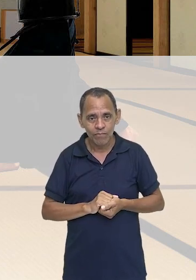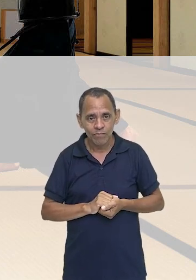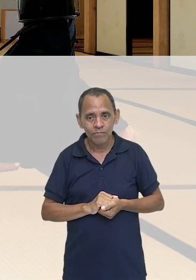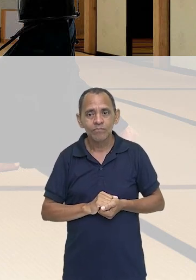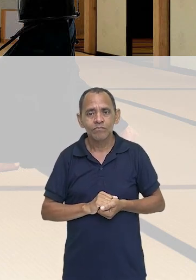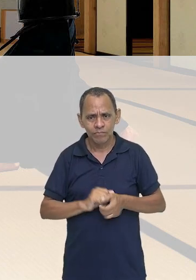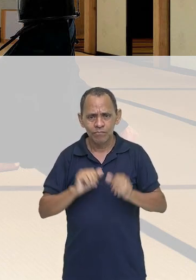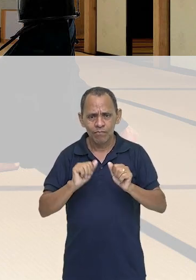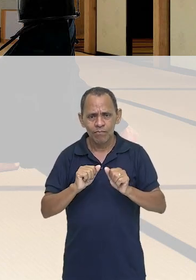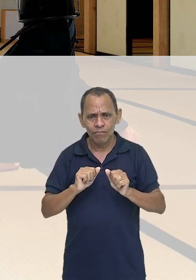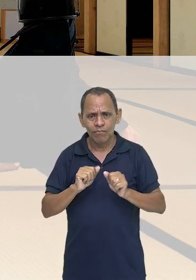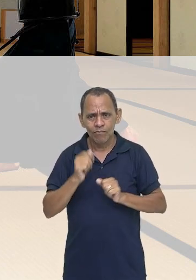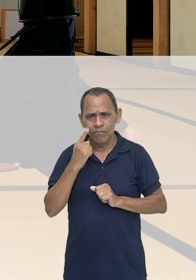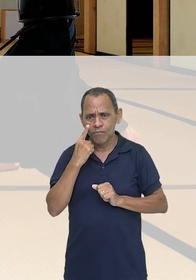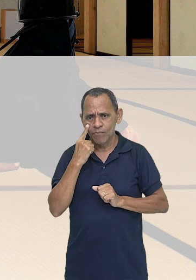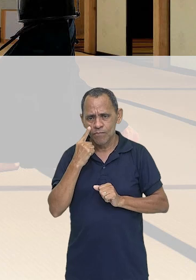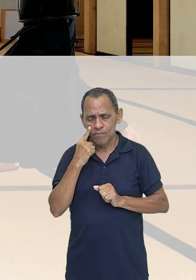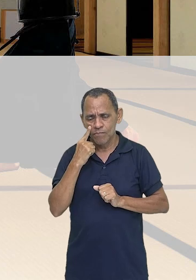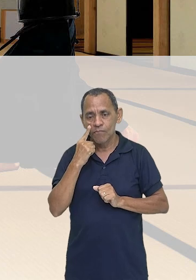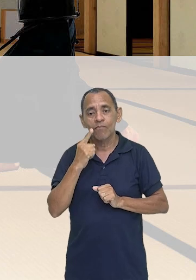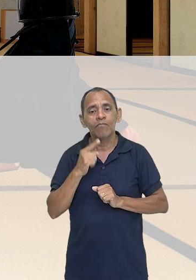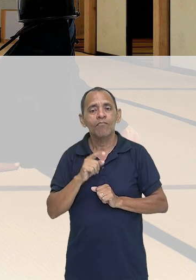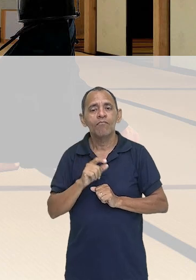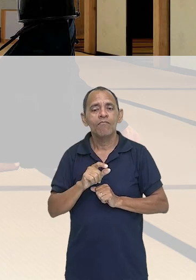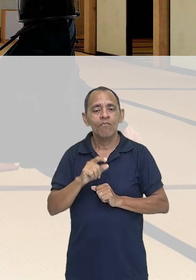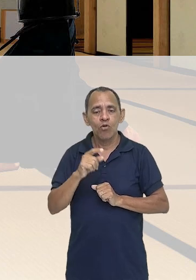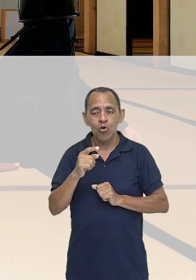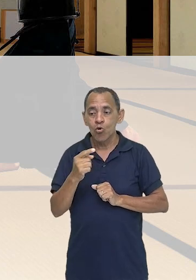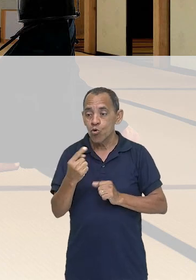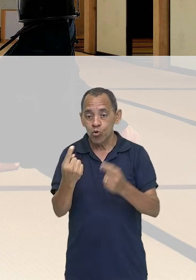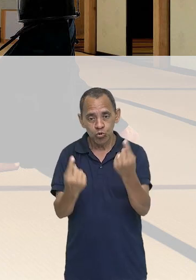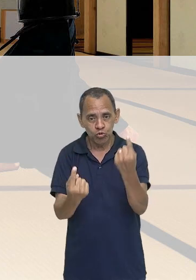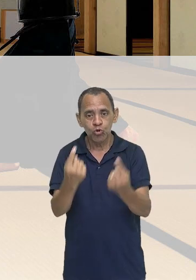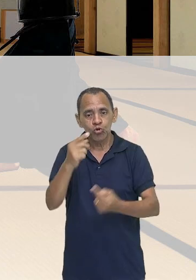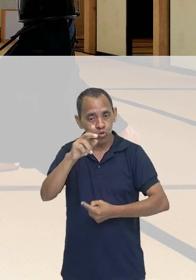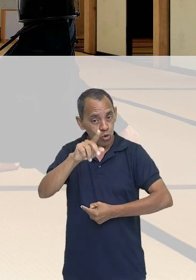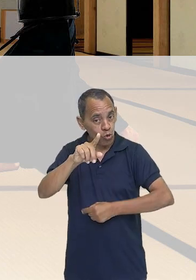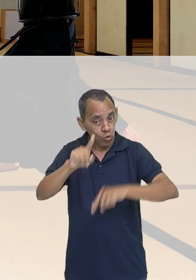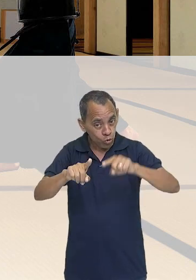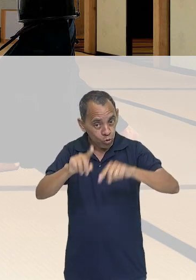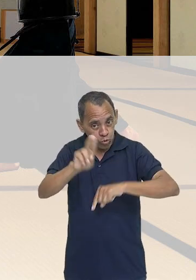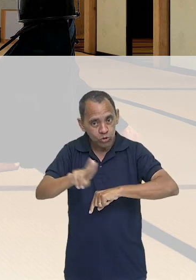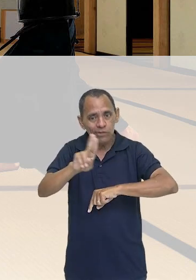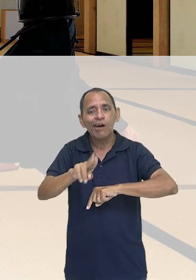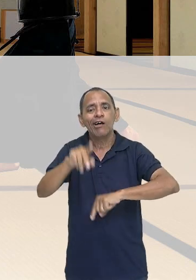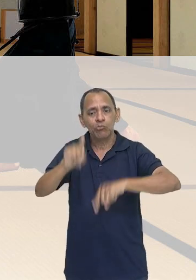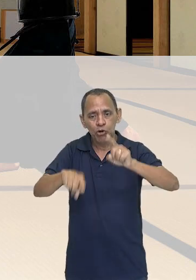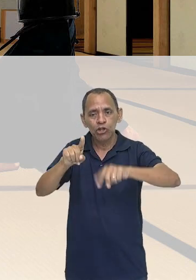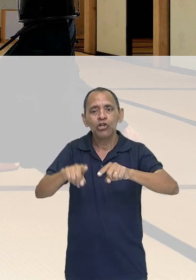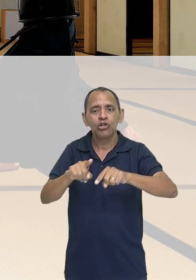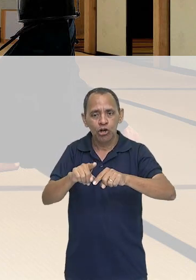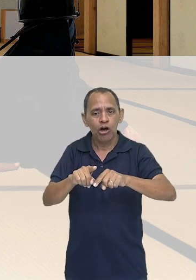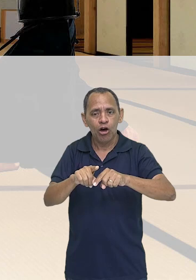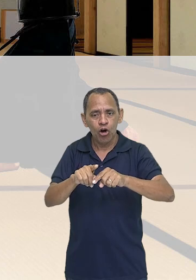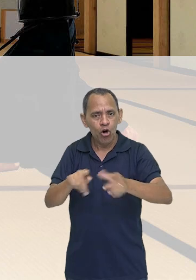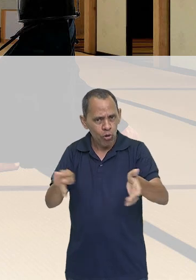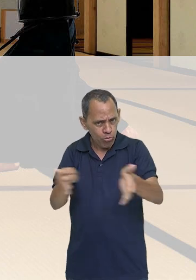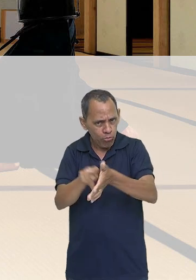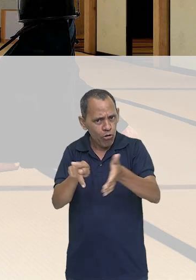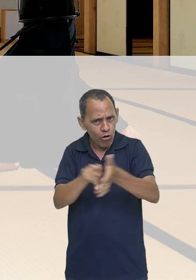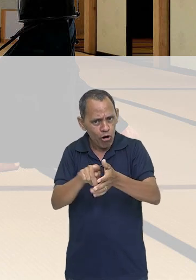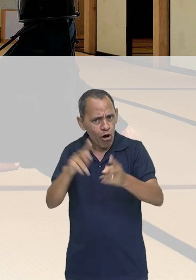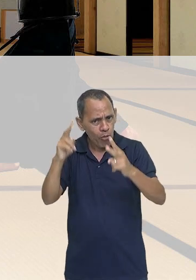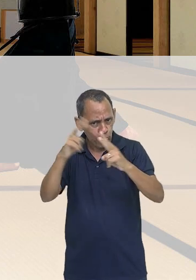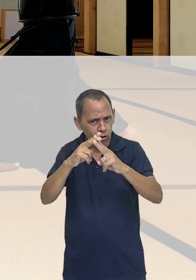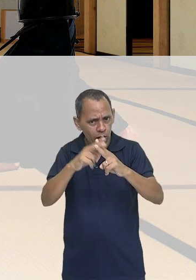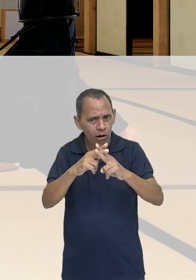dois kendokas. E eles estão utilizando um equipamento, não é mesmo? Que faz parte dessa própria arte